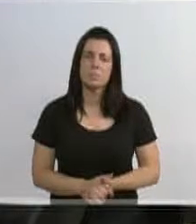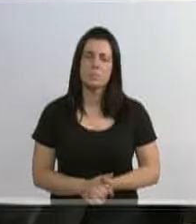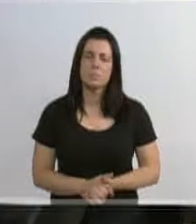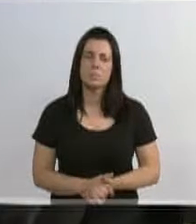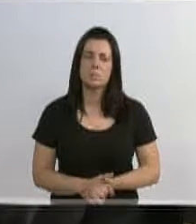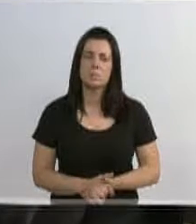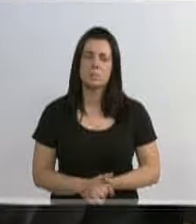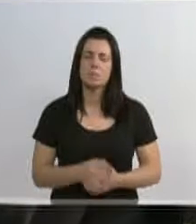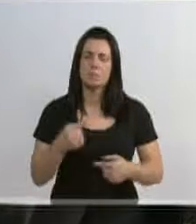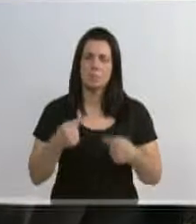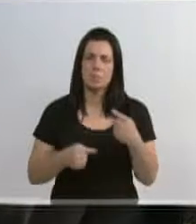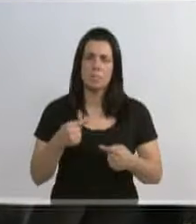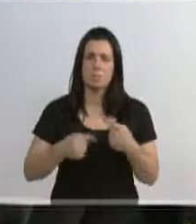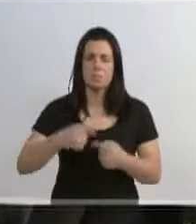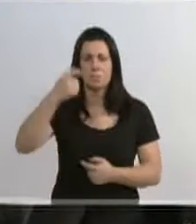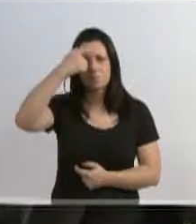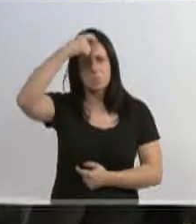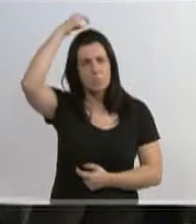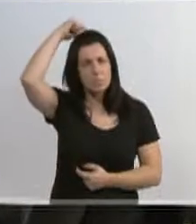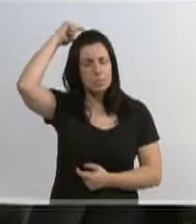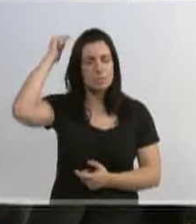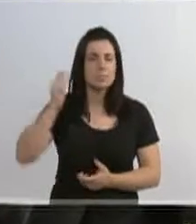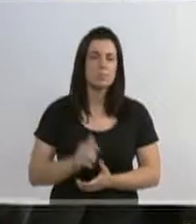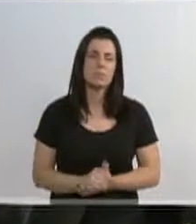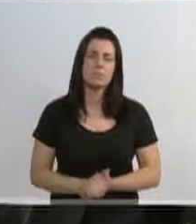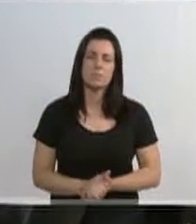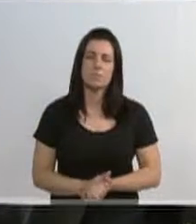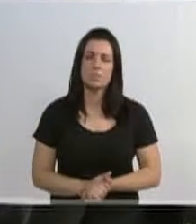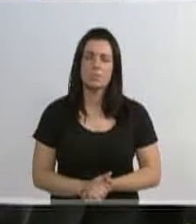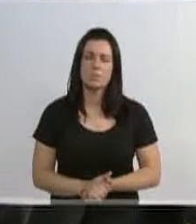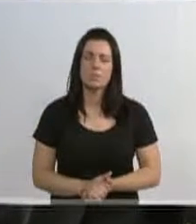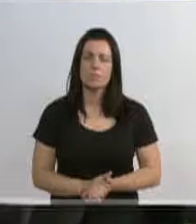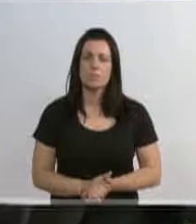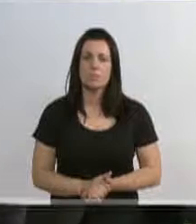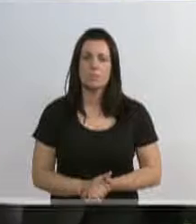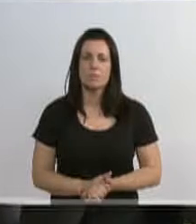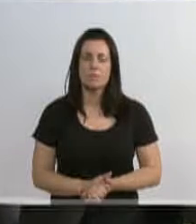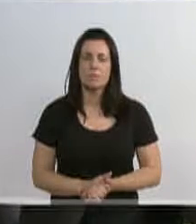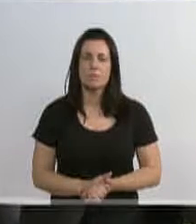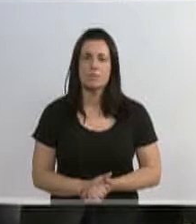Em discussão, vereador Adriano Pereira, por favor.